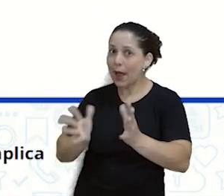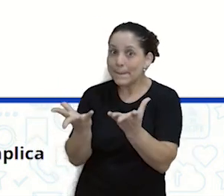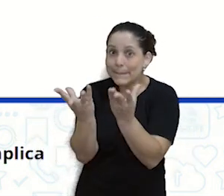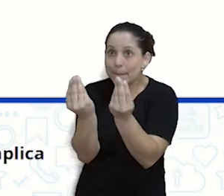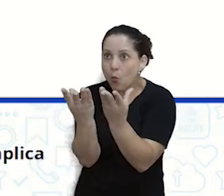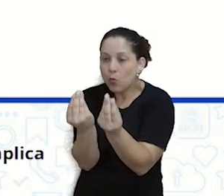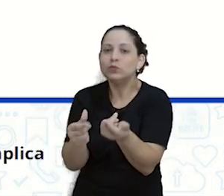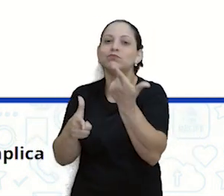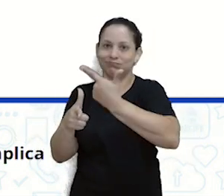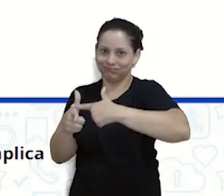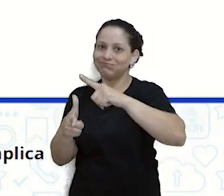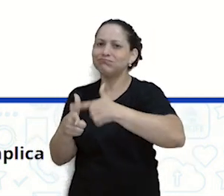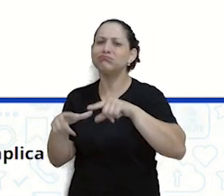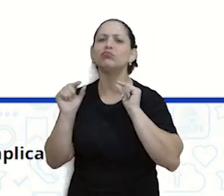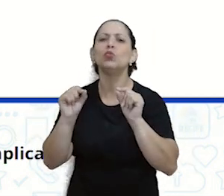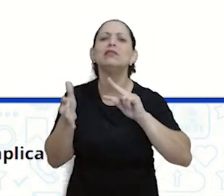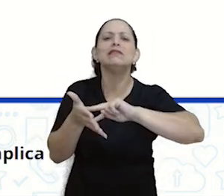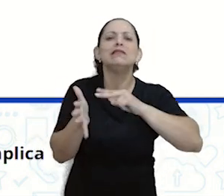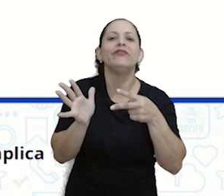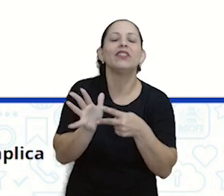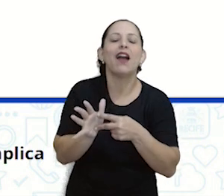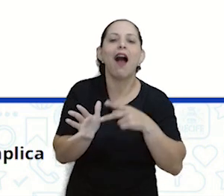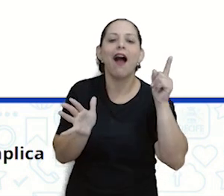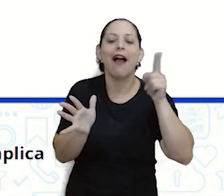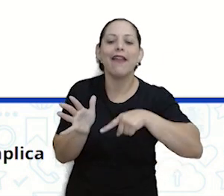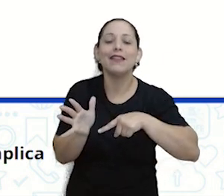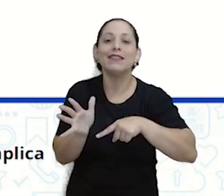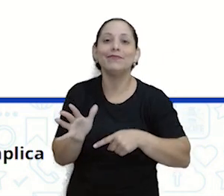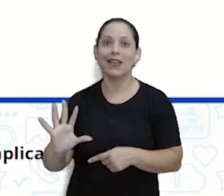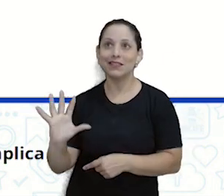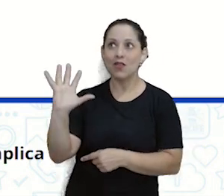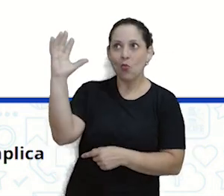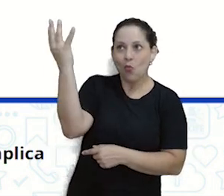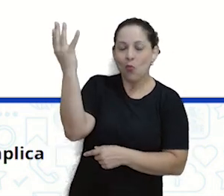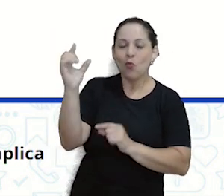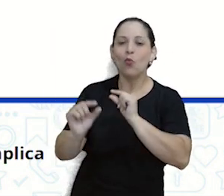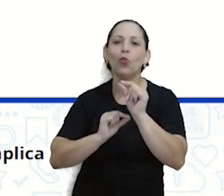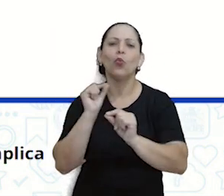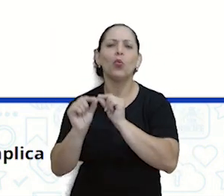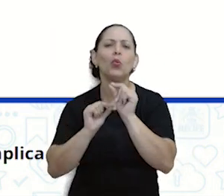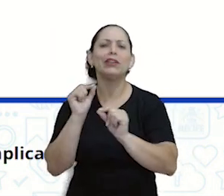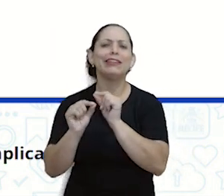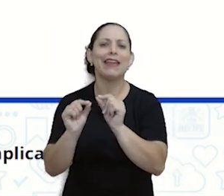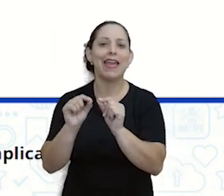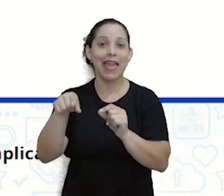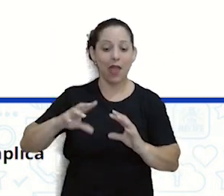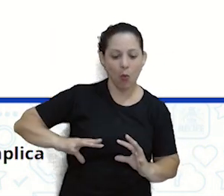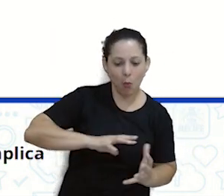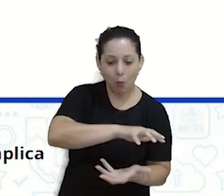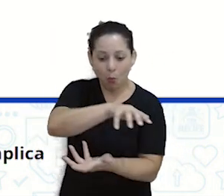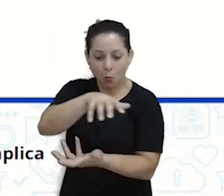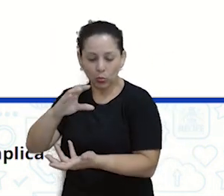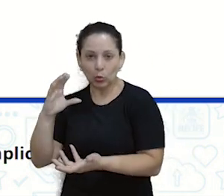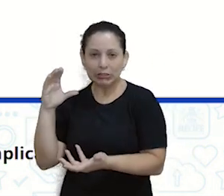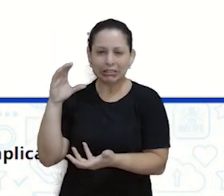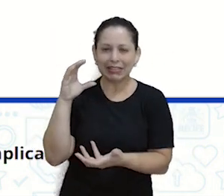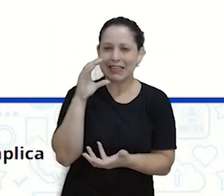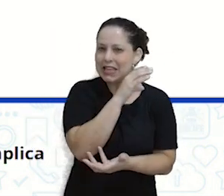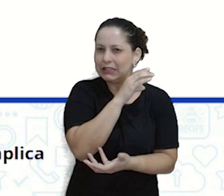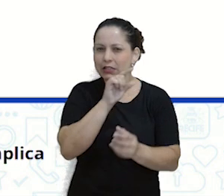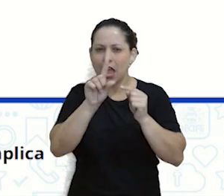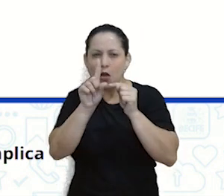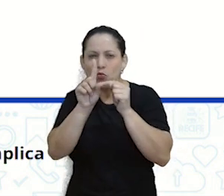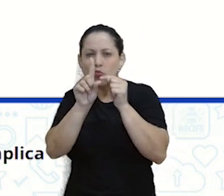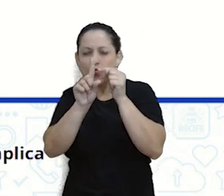que isso significa, então? Significa que o efeito estufa é responsável por aquecer a Terra, deixar uma